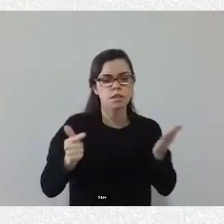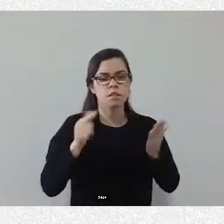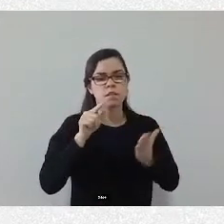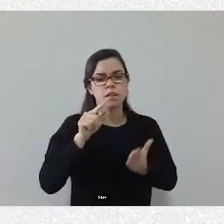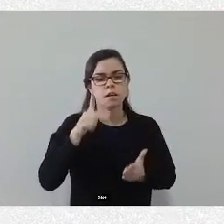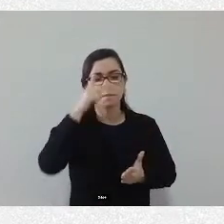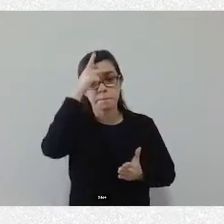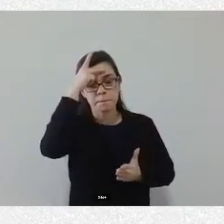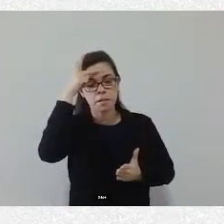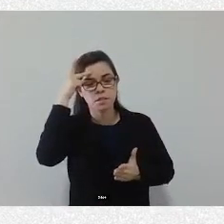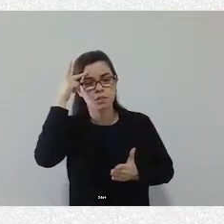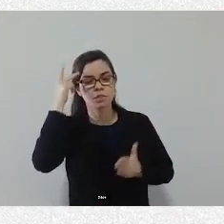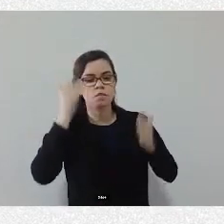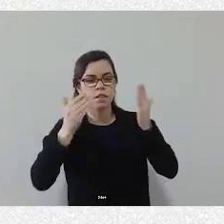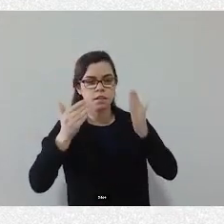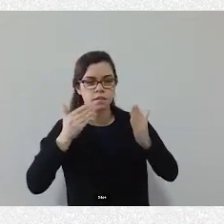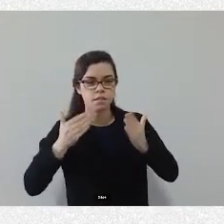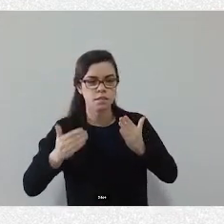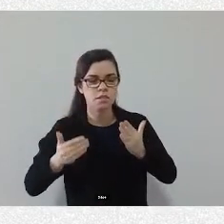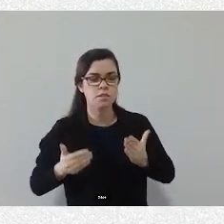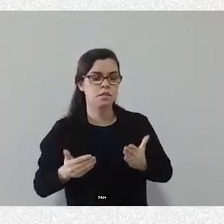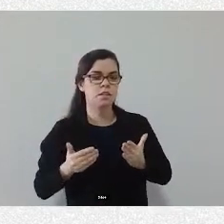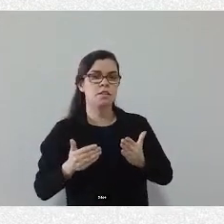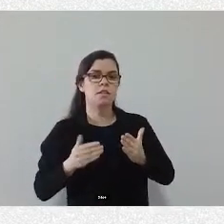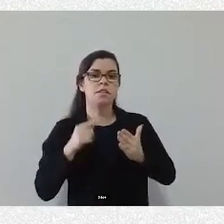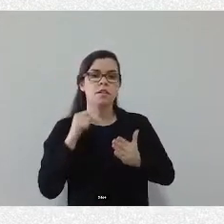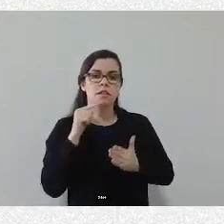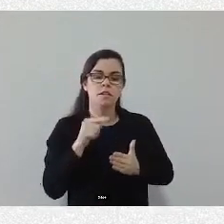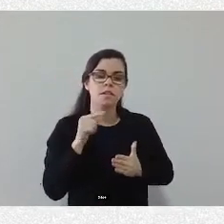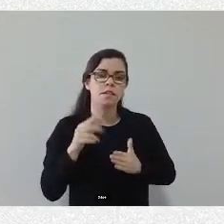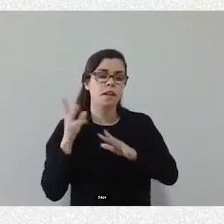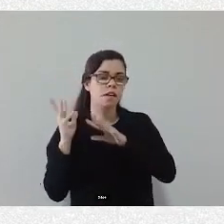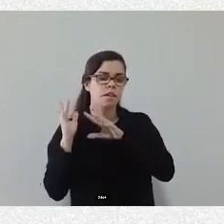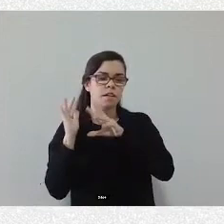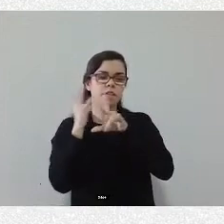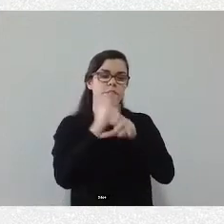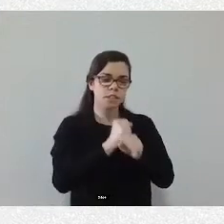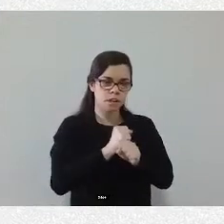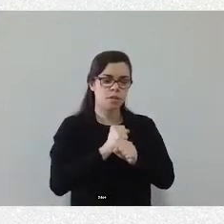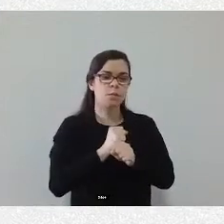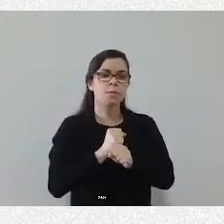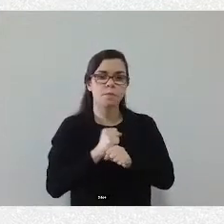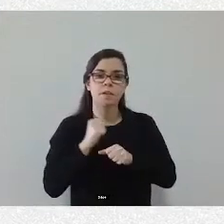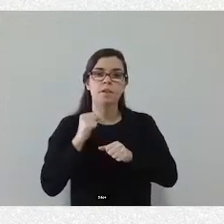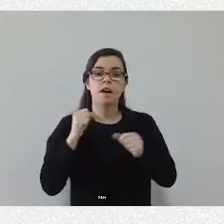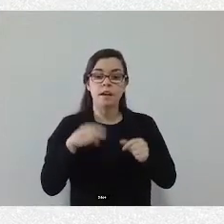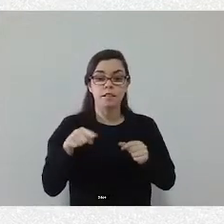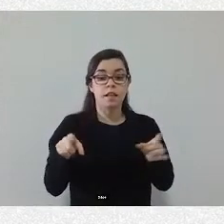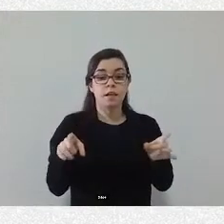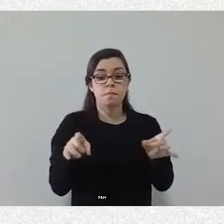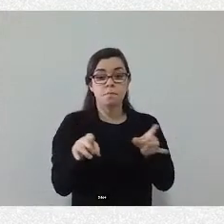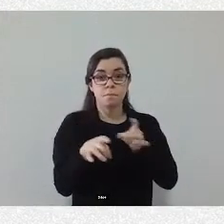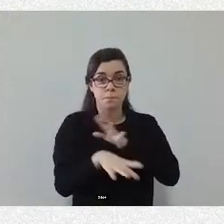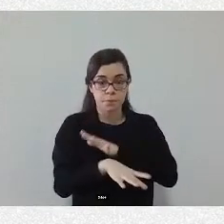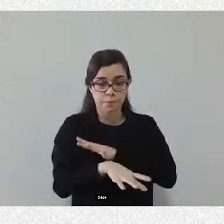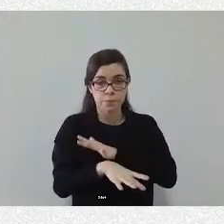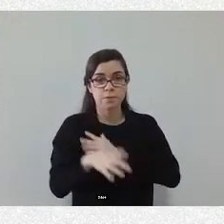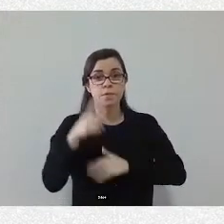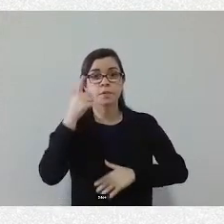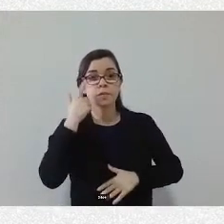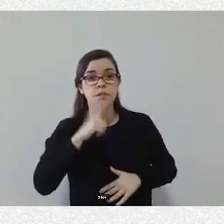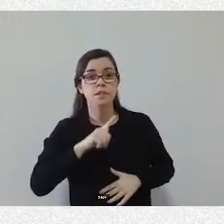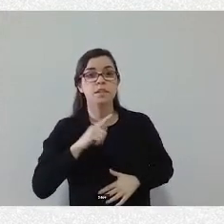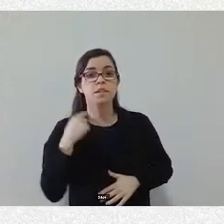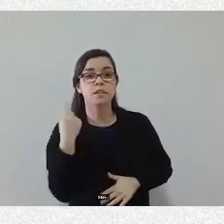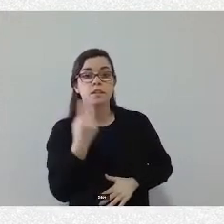para que nós tenhamos, após revisão, após publicação dos dados, né, após esse crivo científico, nós tenhamos ainda